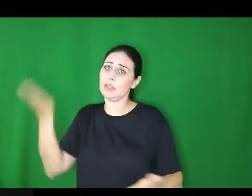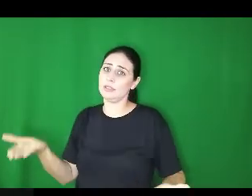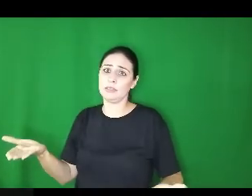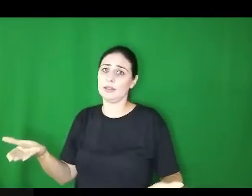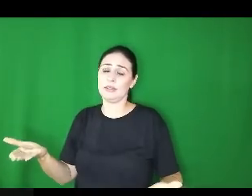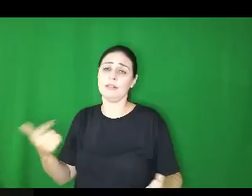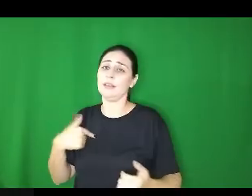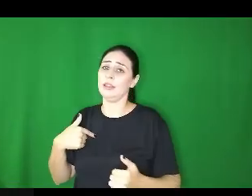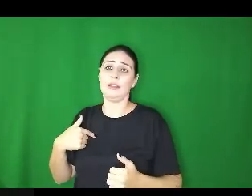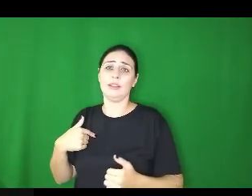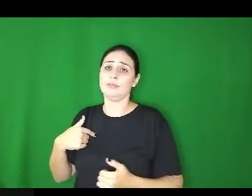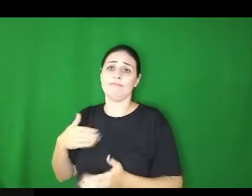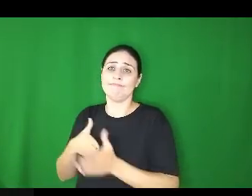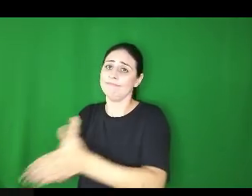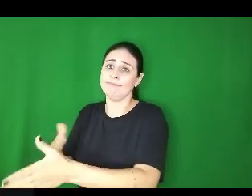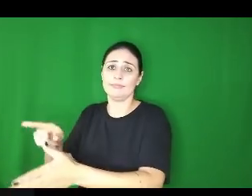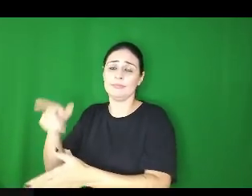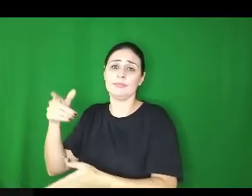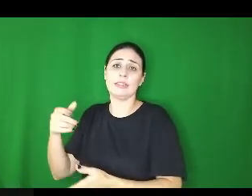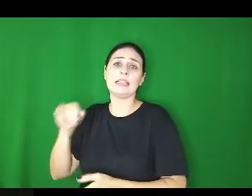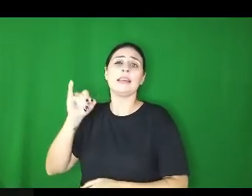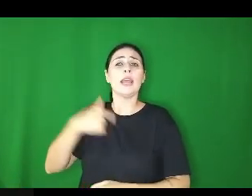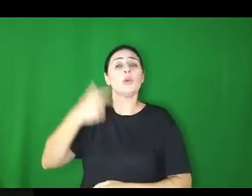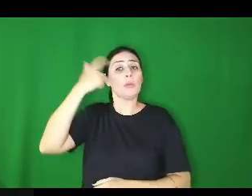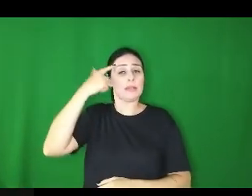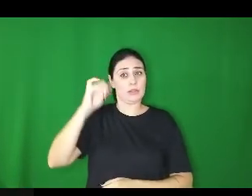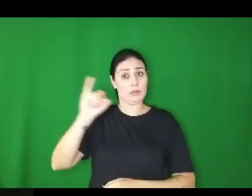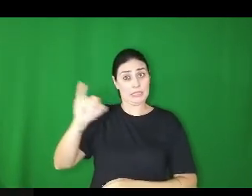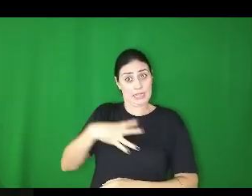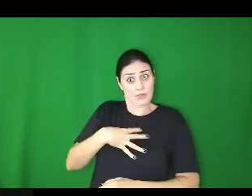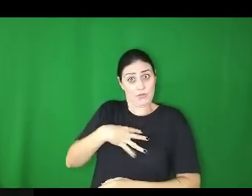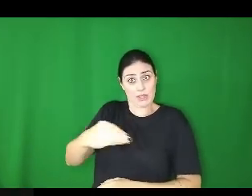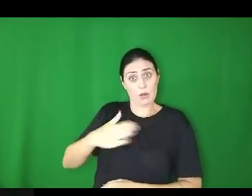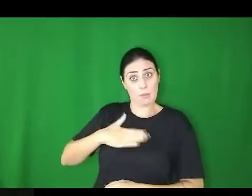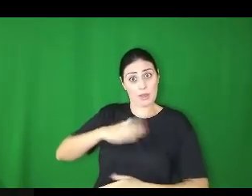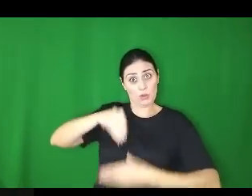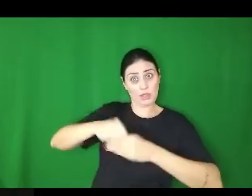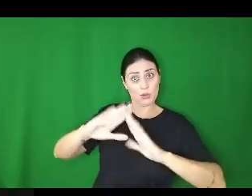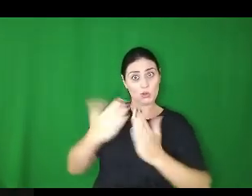Porque ele sinaliza algumas possibilidades aí de trabalho.